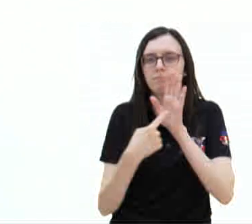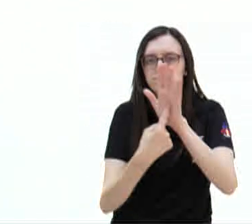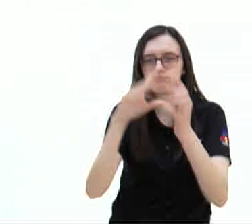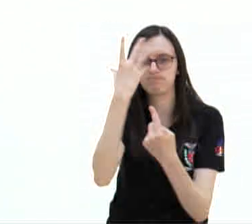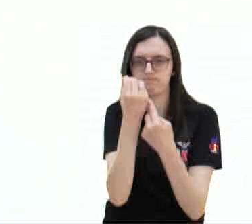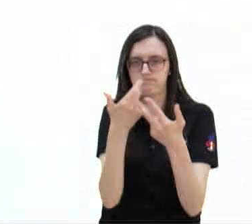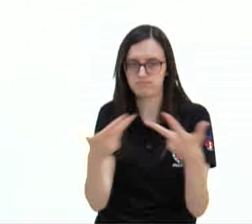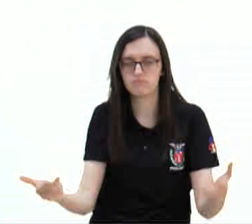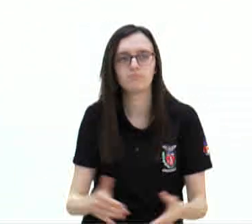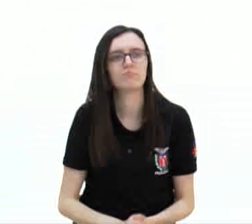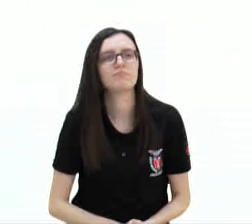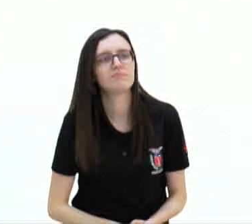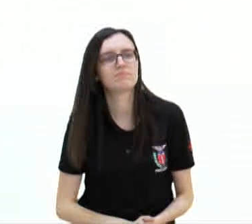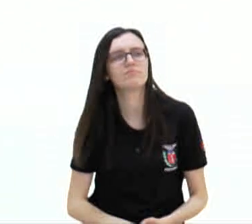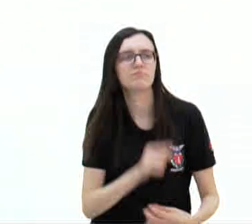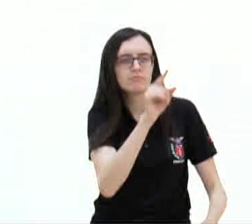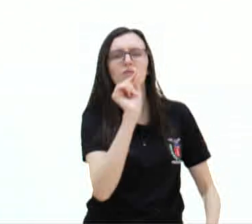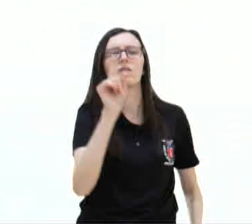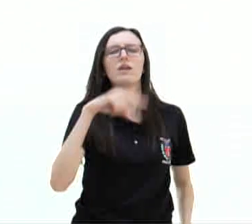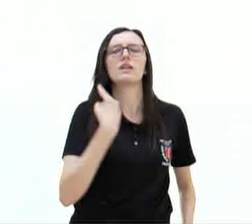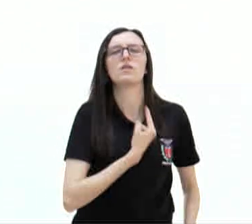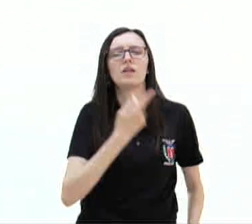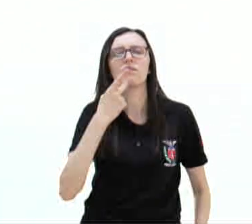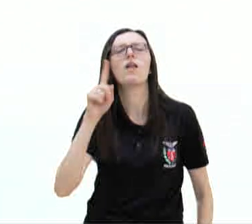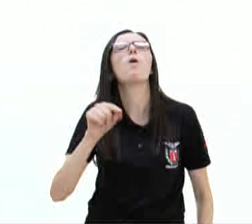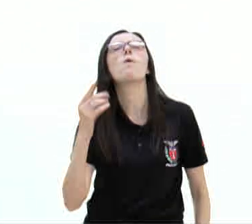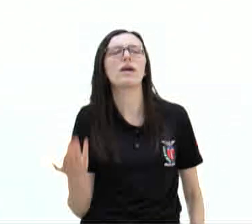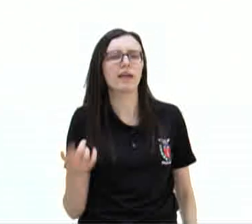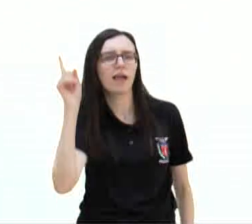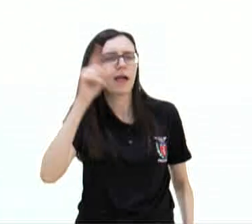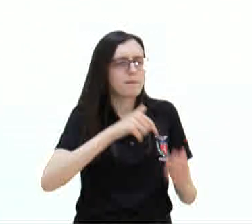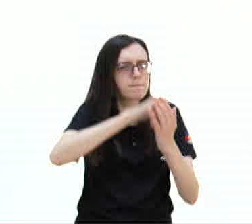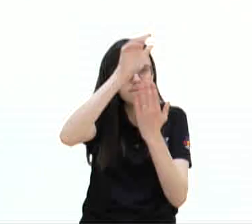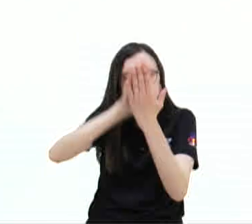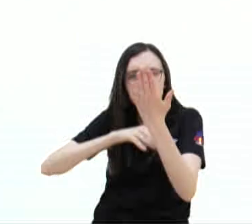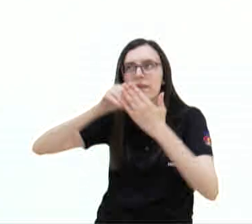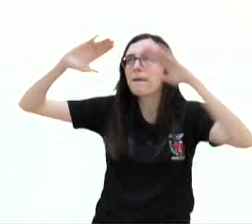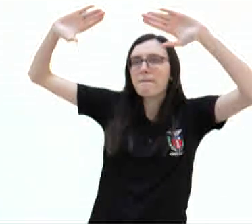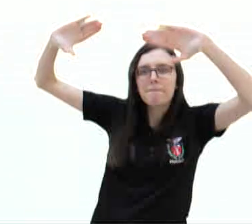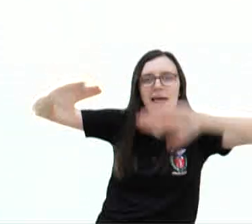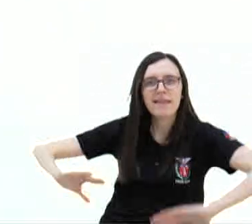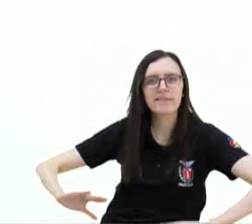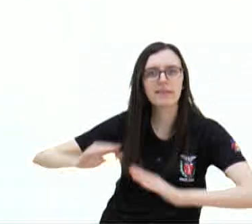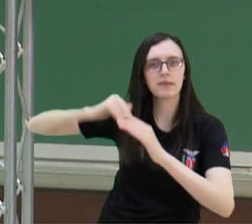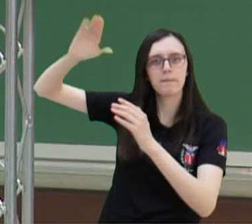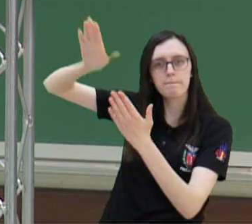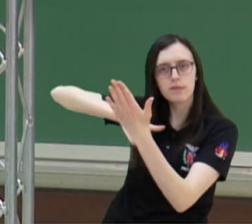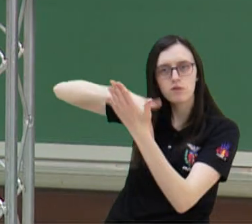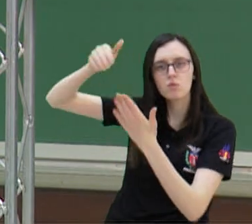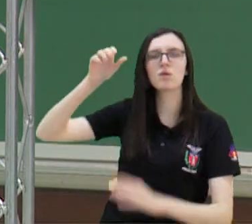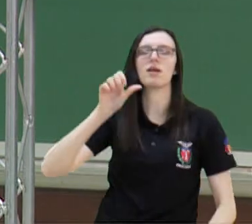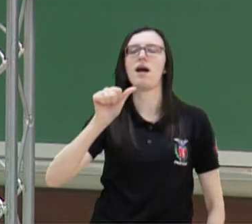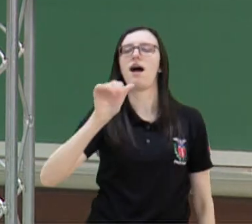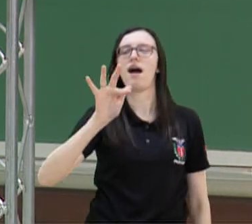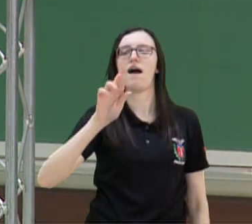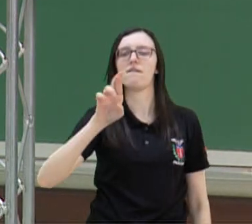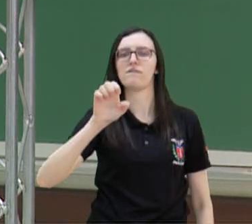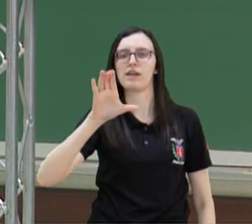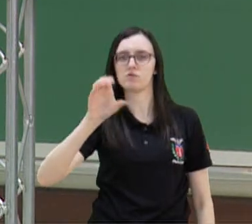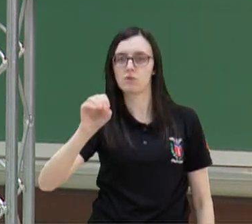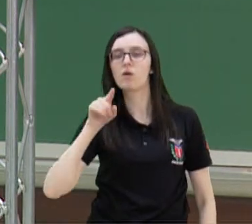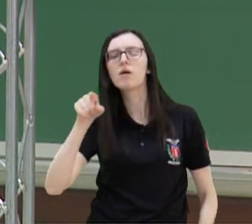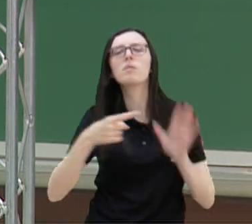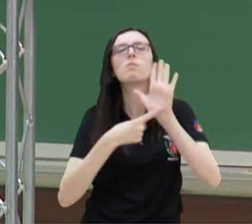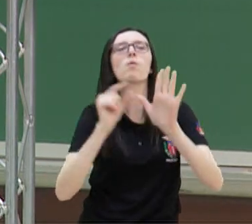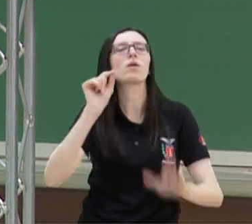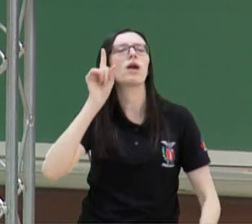tá? Esse aqui é o que a gente chama de afresco, que são pinturas em paredes, ok? E essa pintura na parede